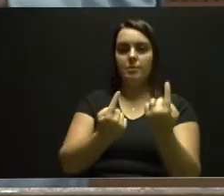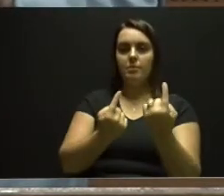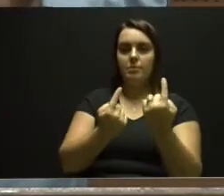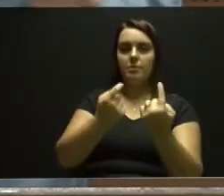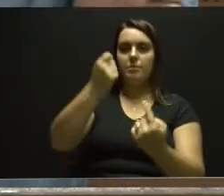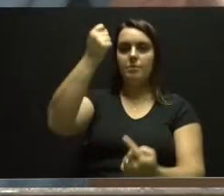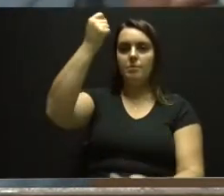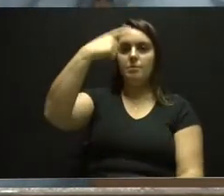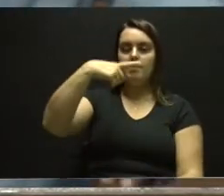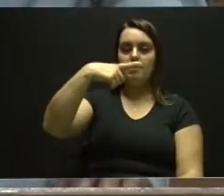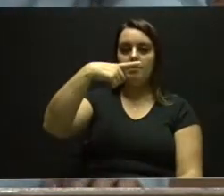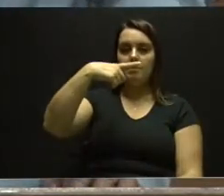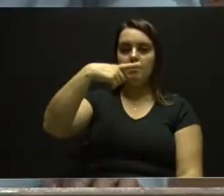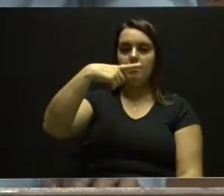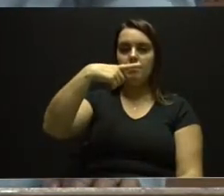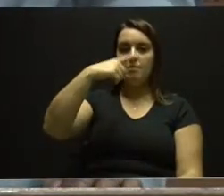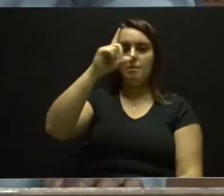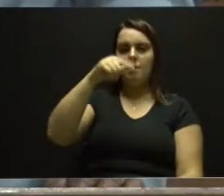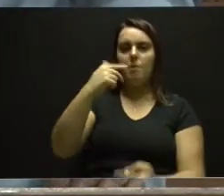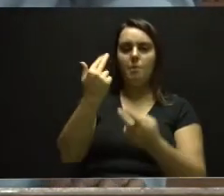sombra é igual